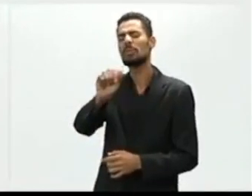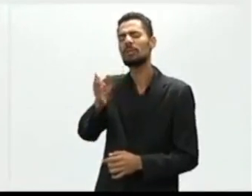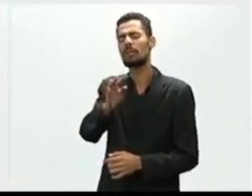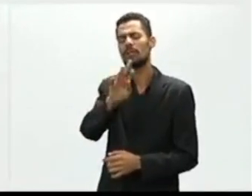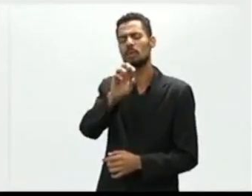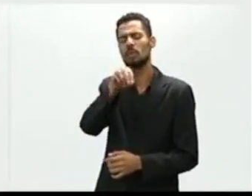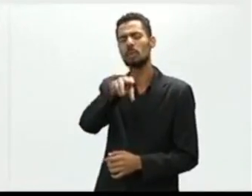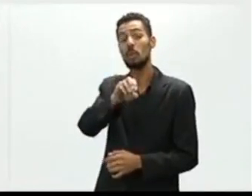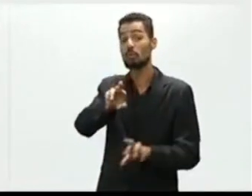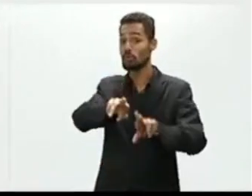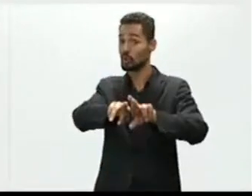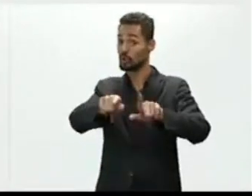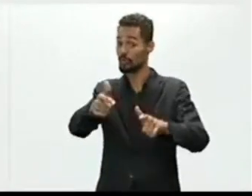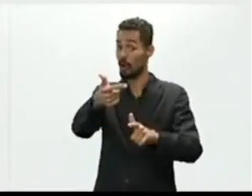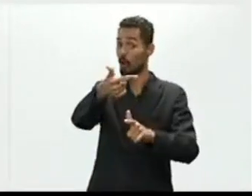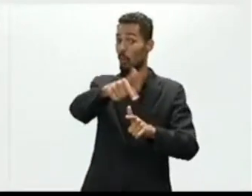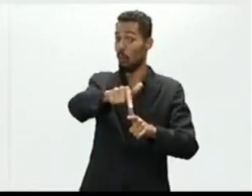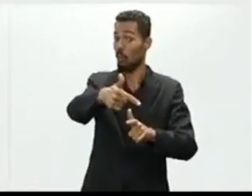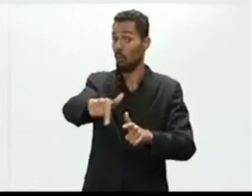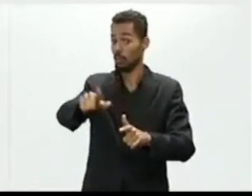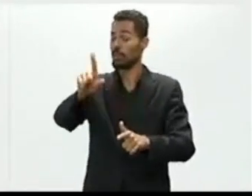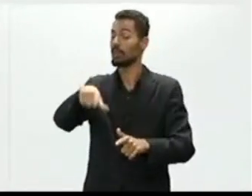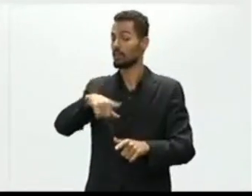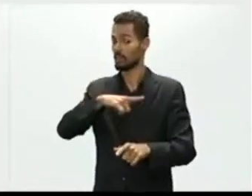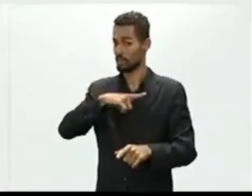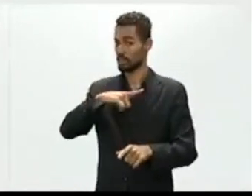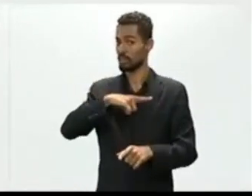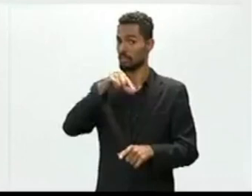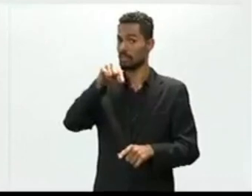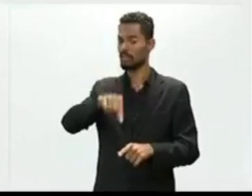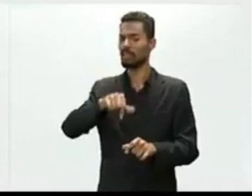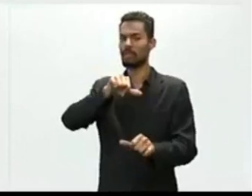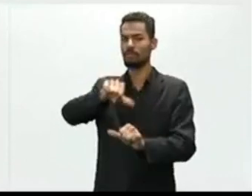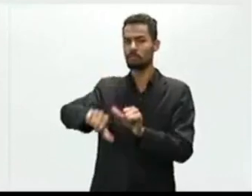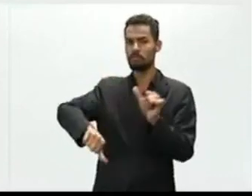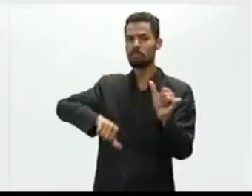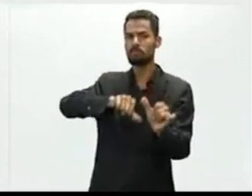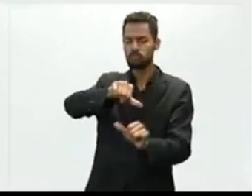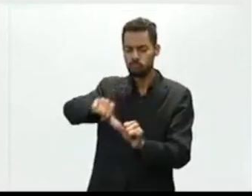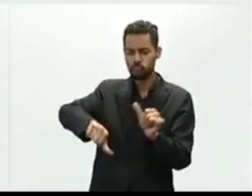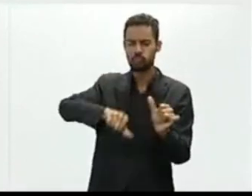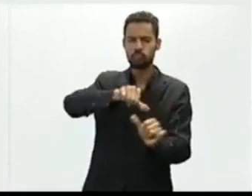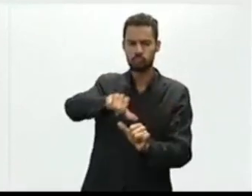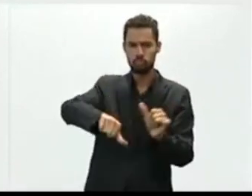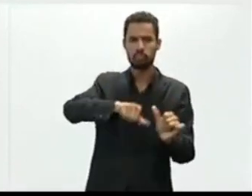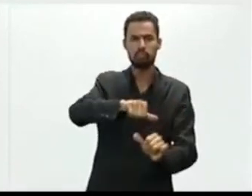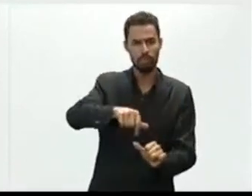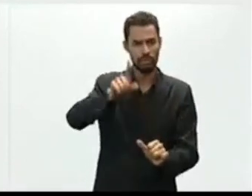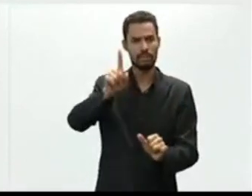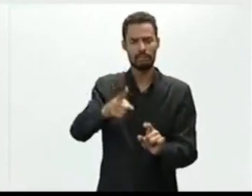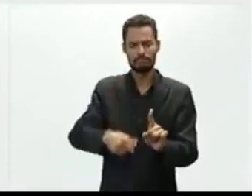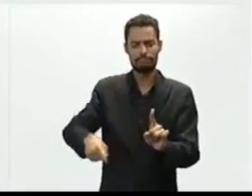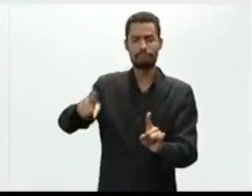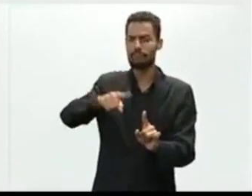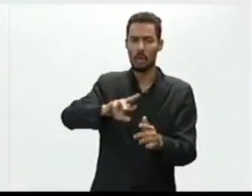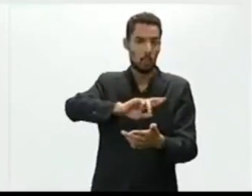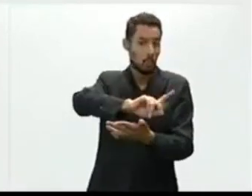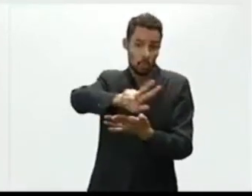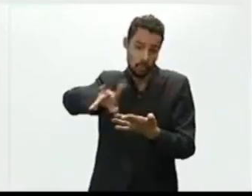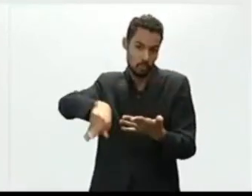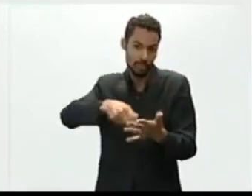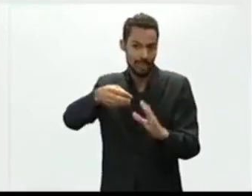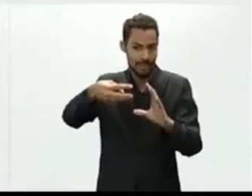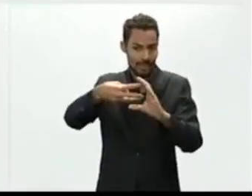célula-tronco ela tem uma diferença das outras. Ela se autorrenova, e até aí tudo bem, isso como qualquer célula,